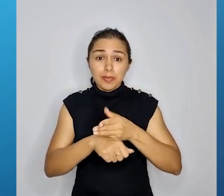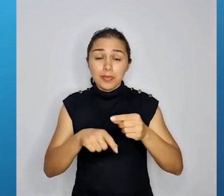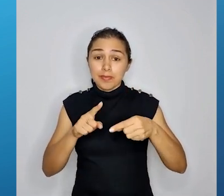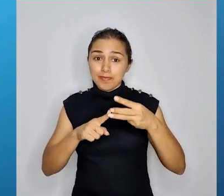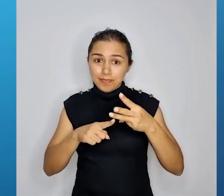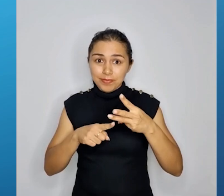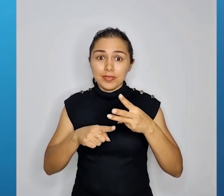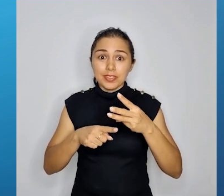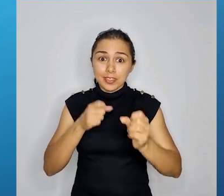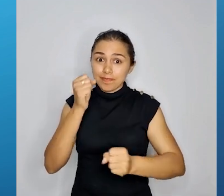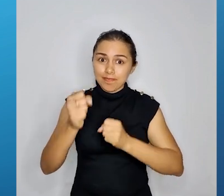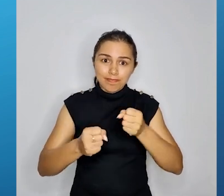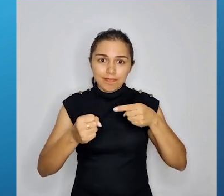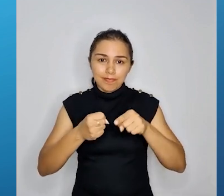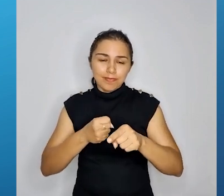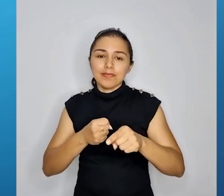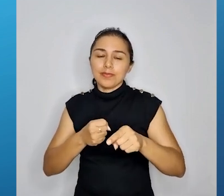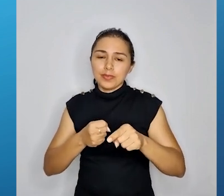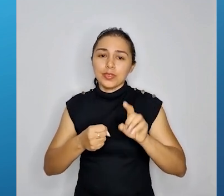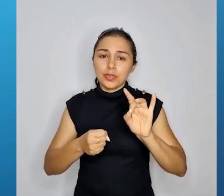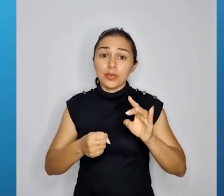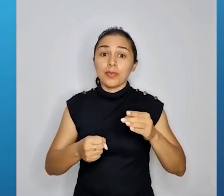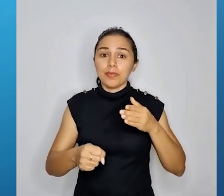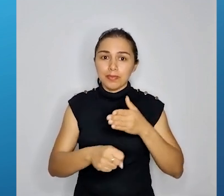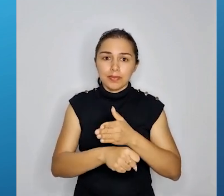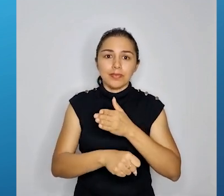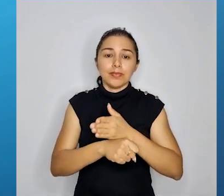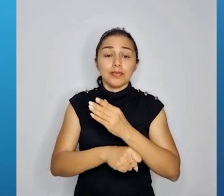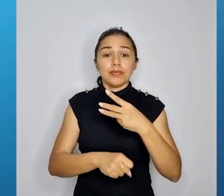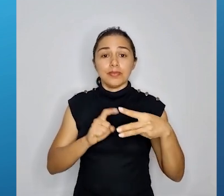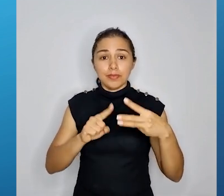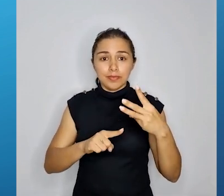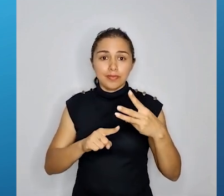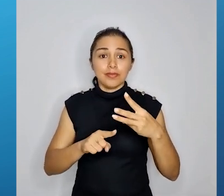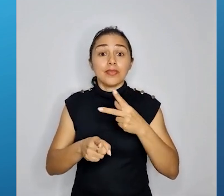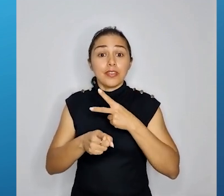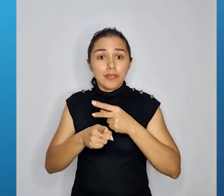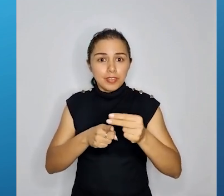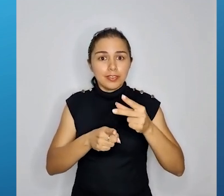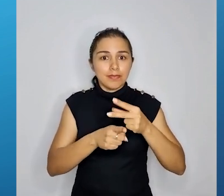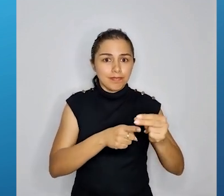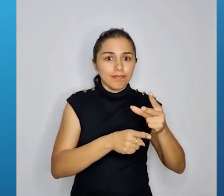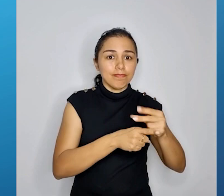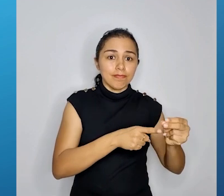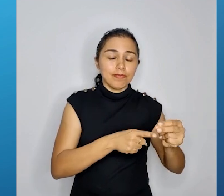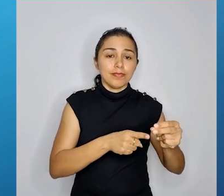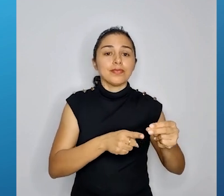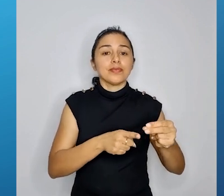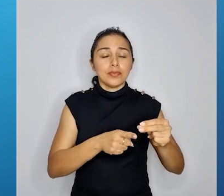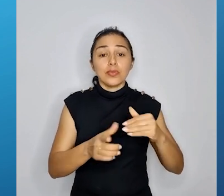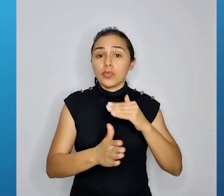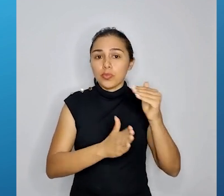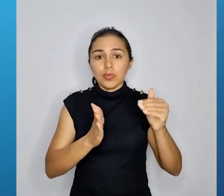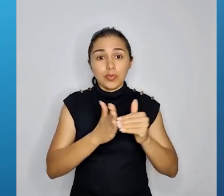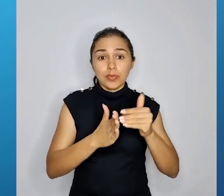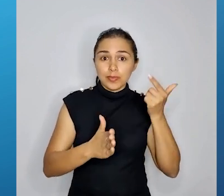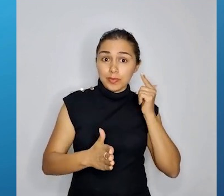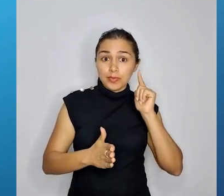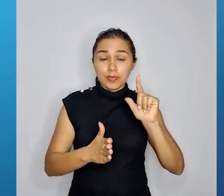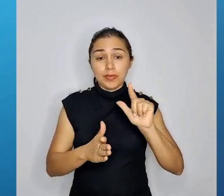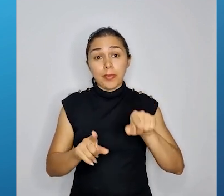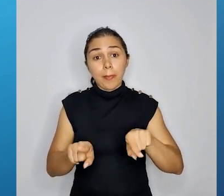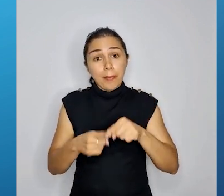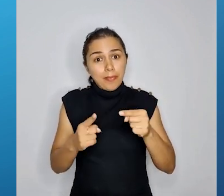maratonas em toda a sua vida. Venceu as 3. Todas as provas ele conseguiu vencer. E na